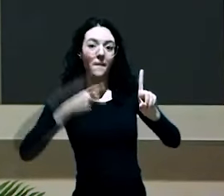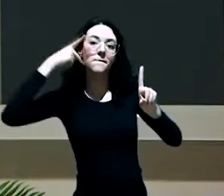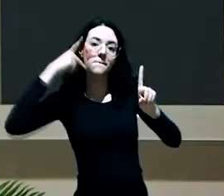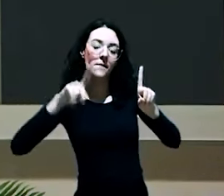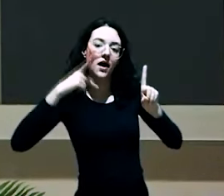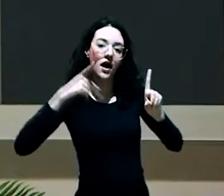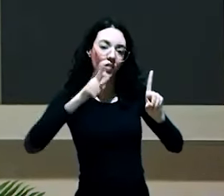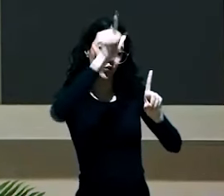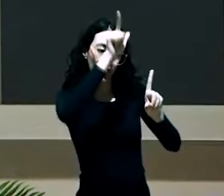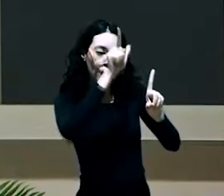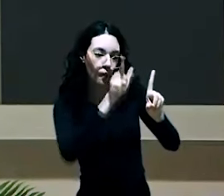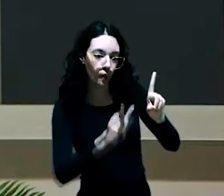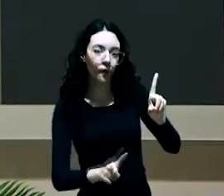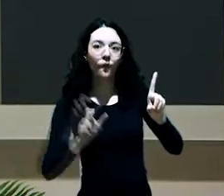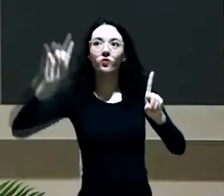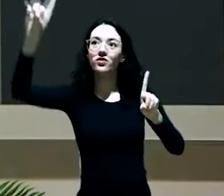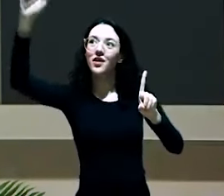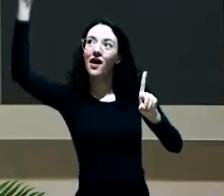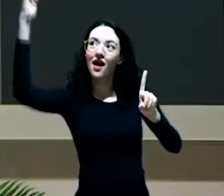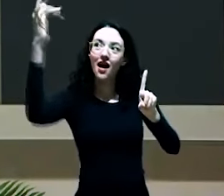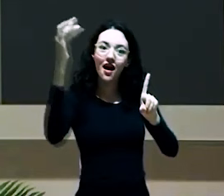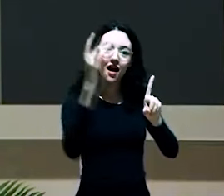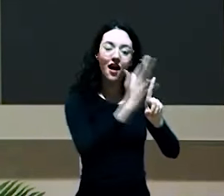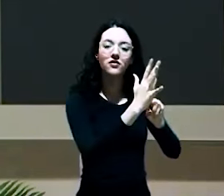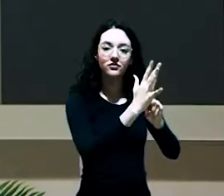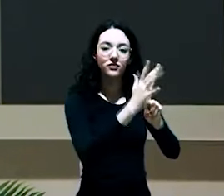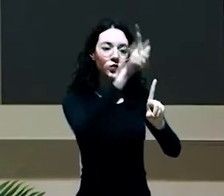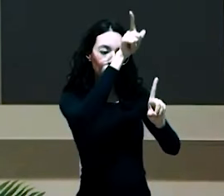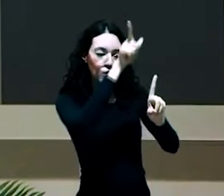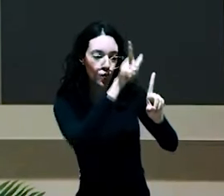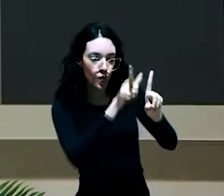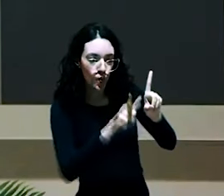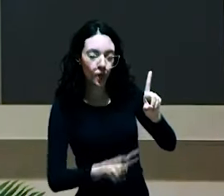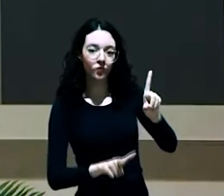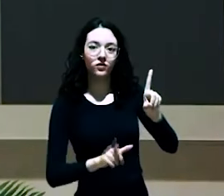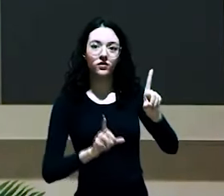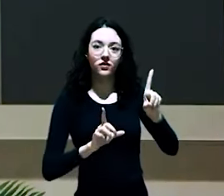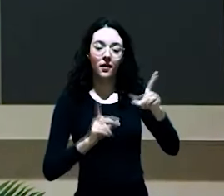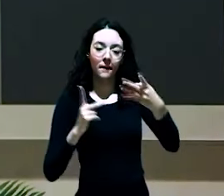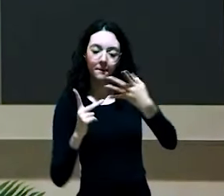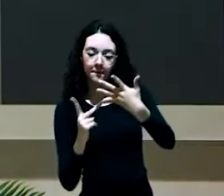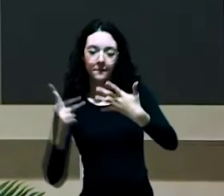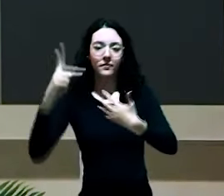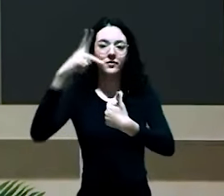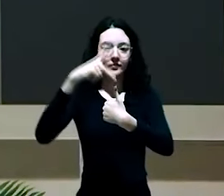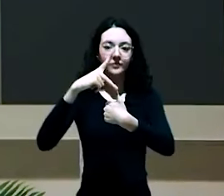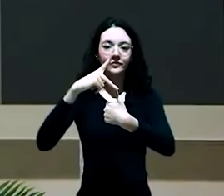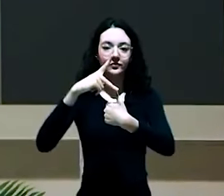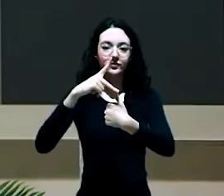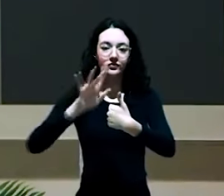divina. A justificação como a primeira graça